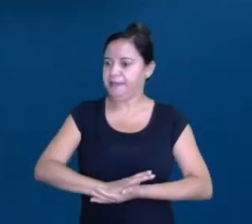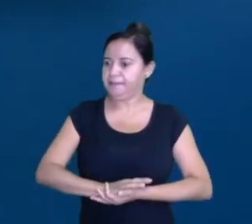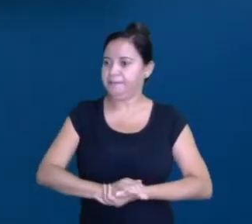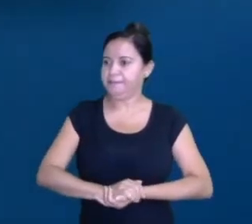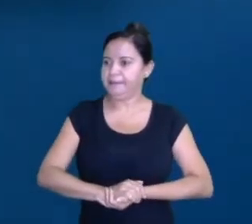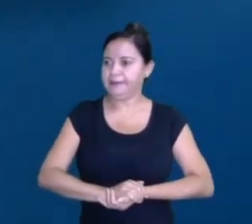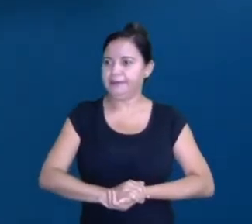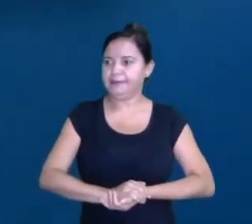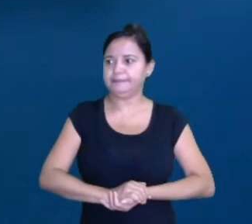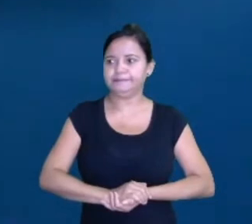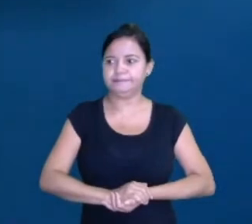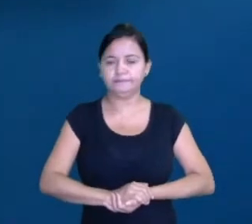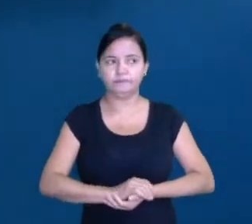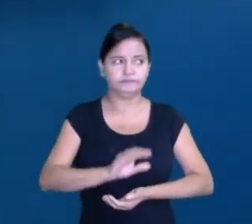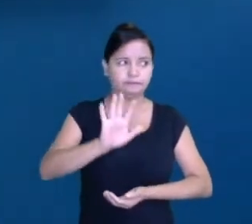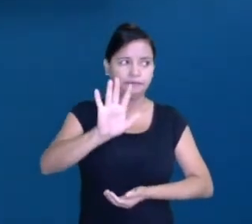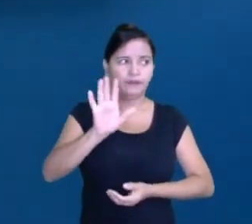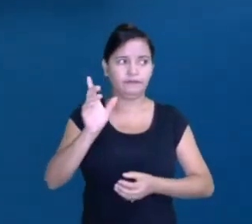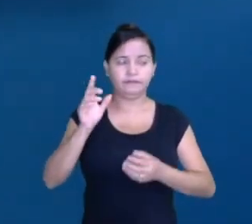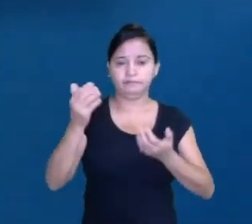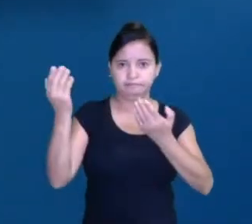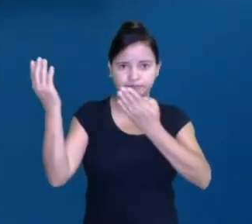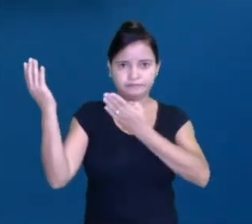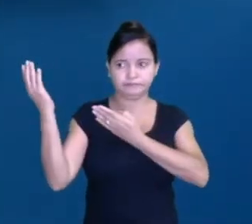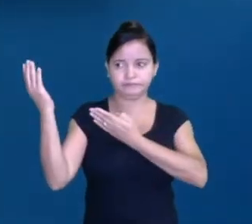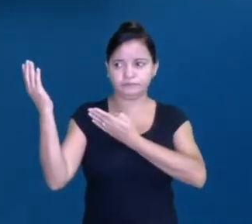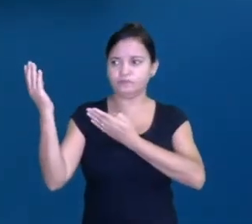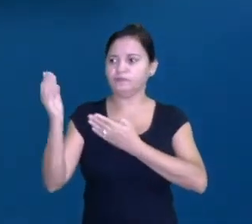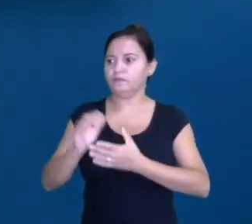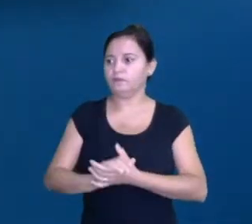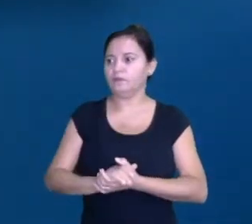produção, volta aqui para mim, e esse aqui, ó,